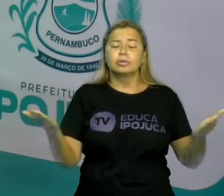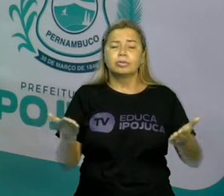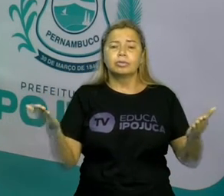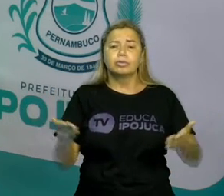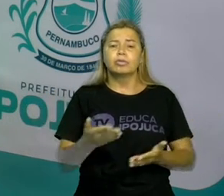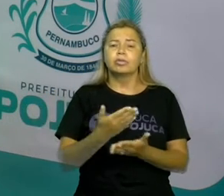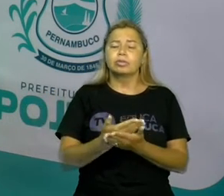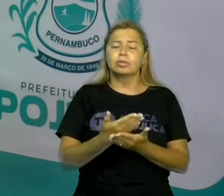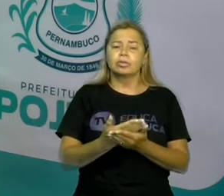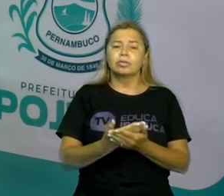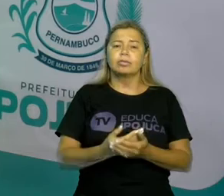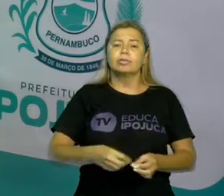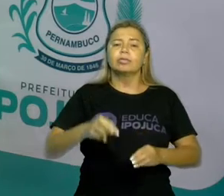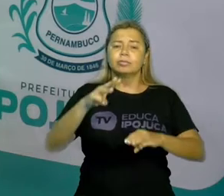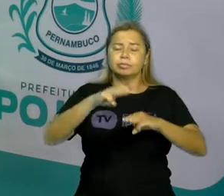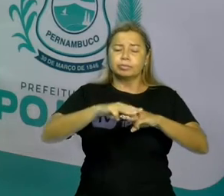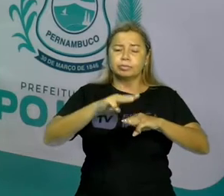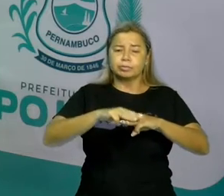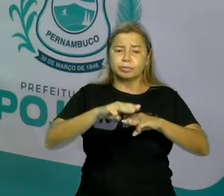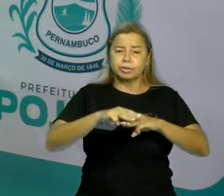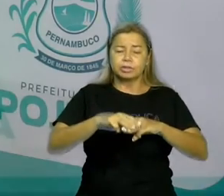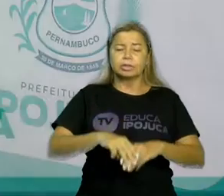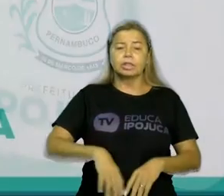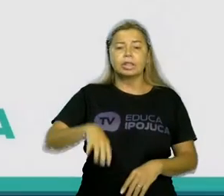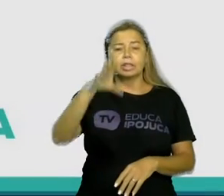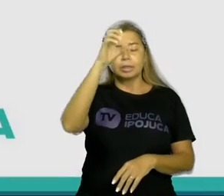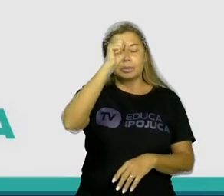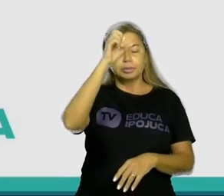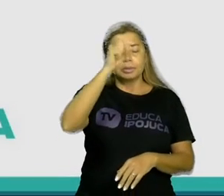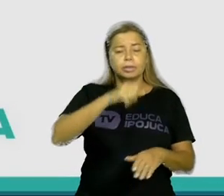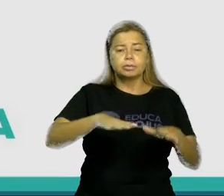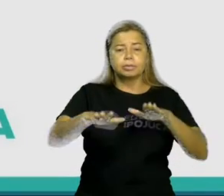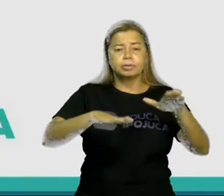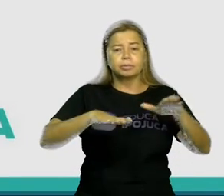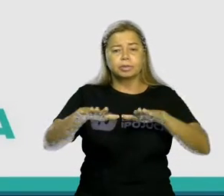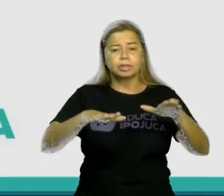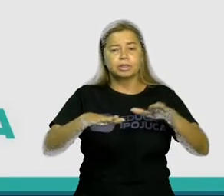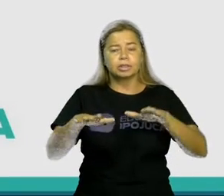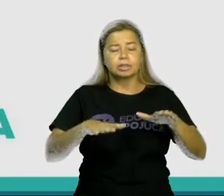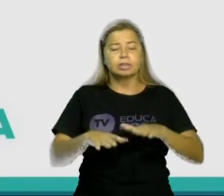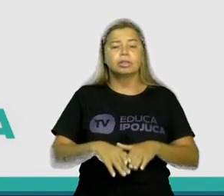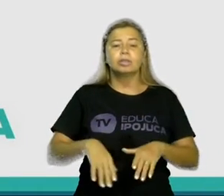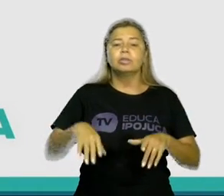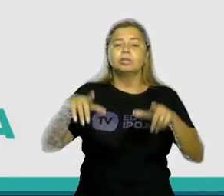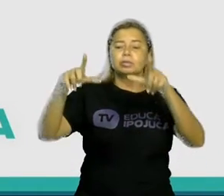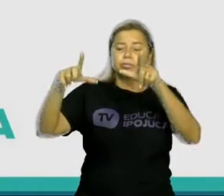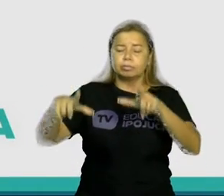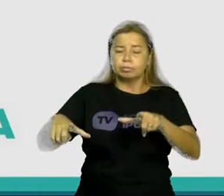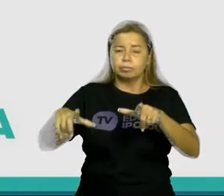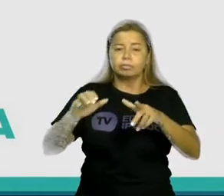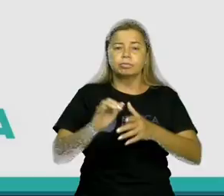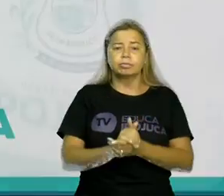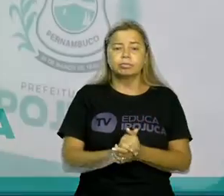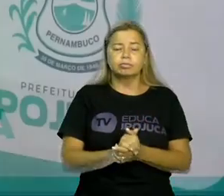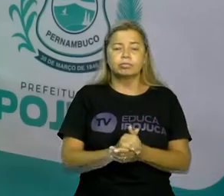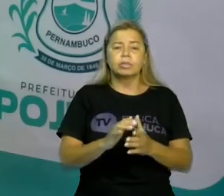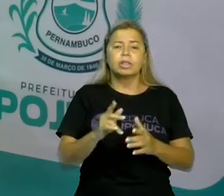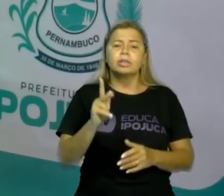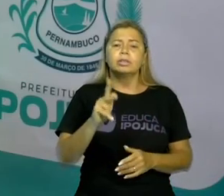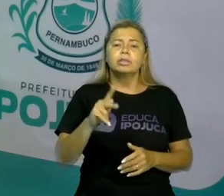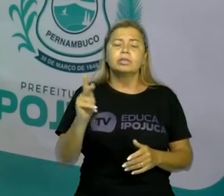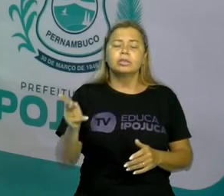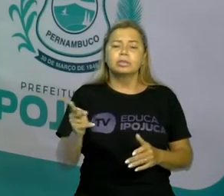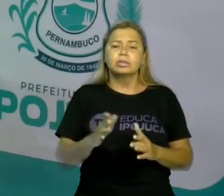matemática, na qual iremos falar sobre movimentação e localização. Ô tia Gil, qual